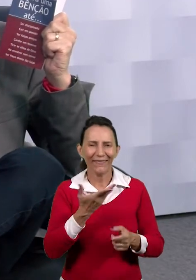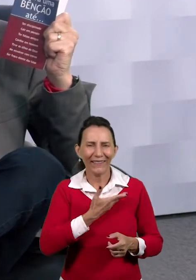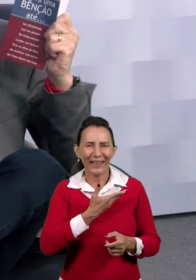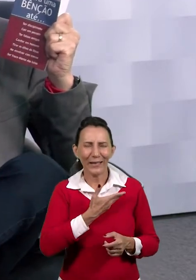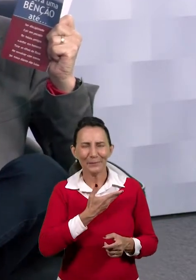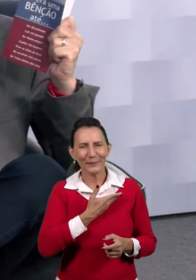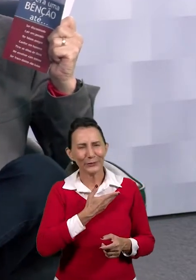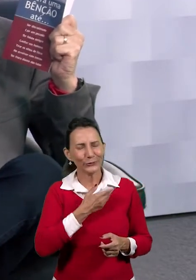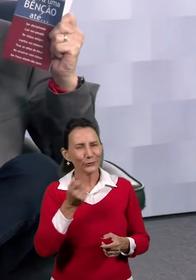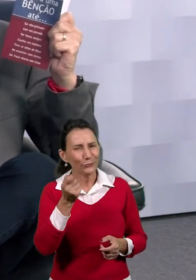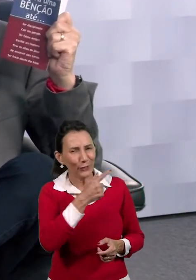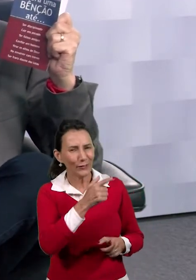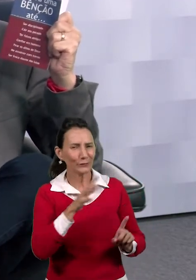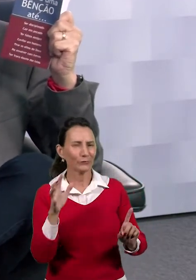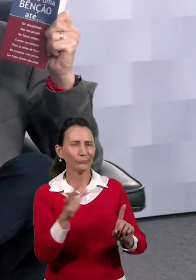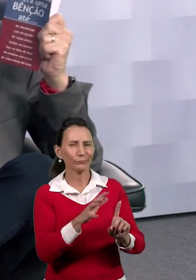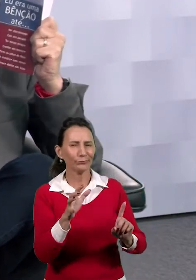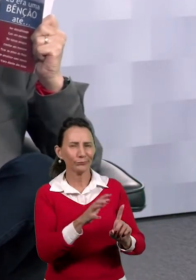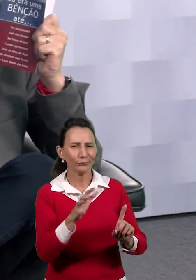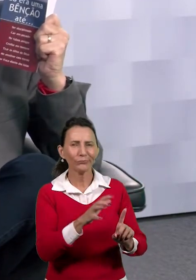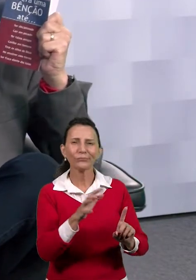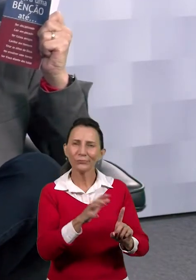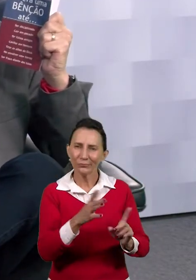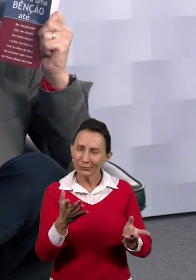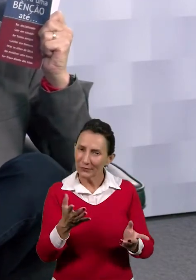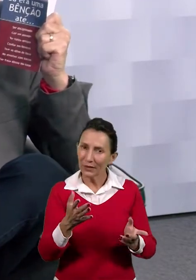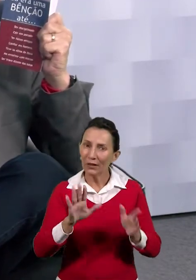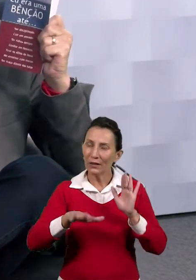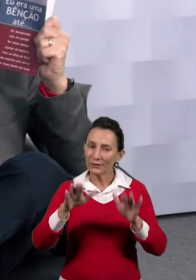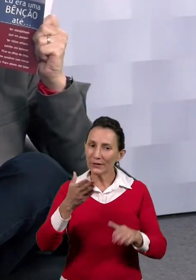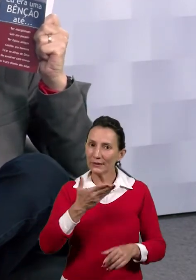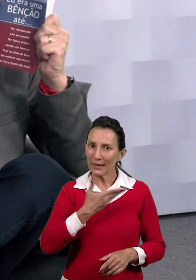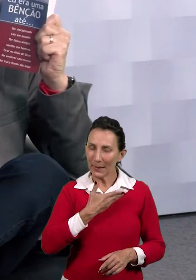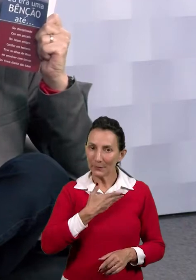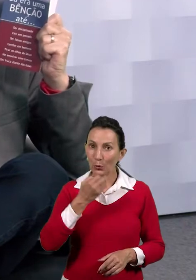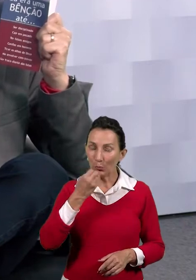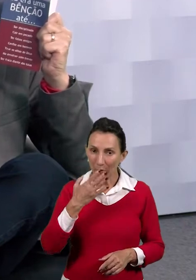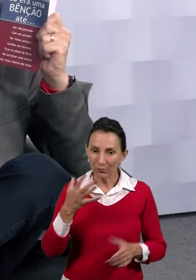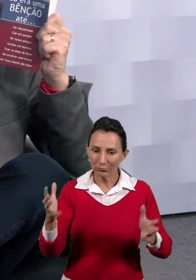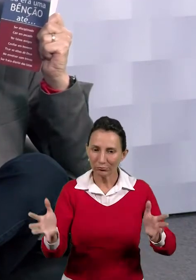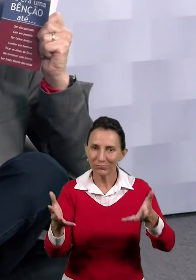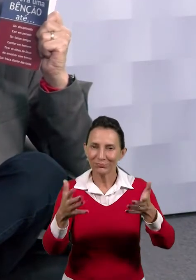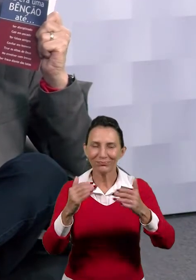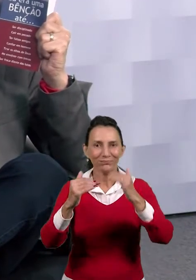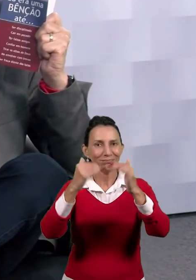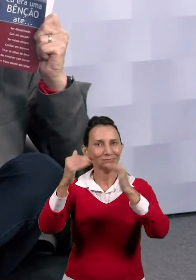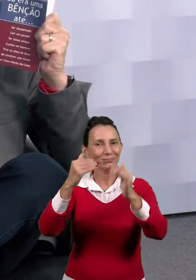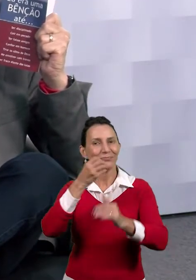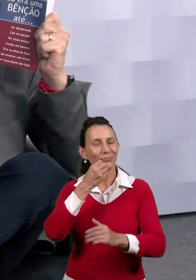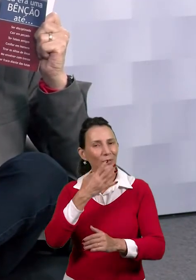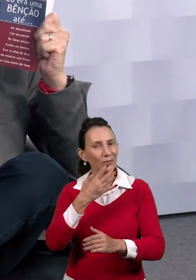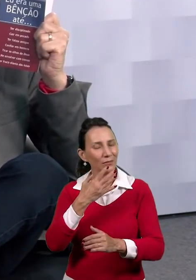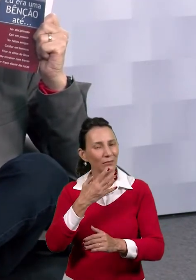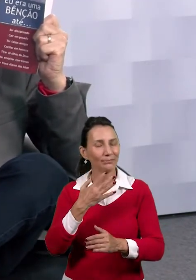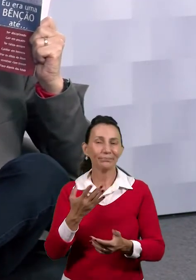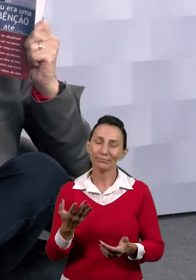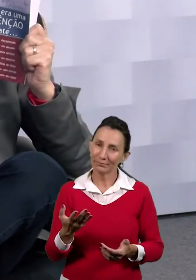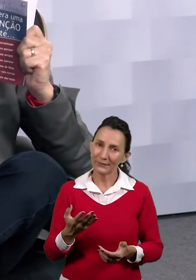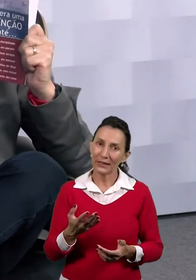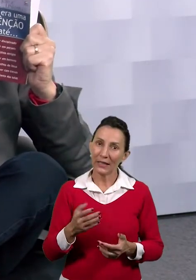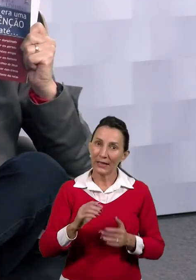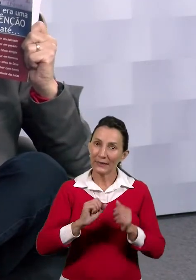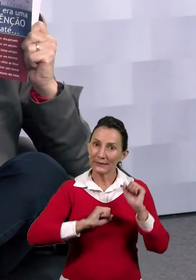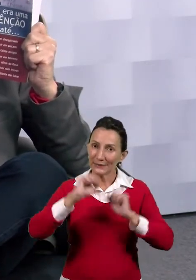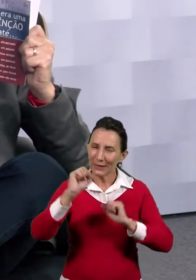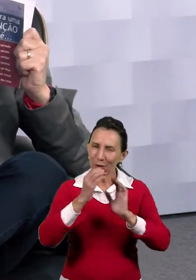Amizade é terrível, tanto ela pode te levar para cima, como pode te derrubar, né? O Salmo 1 já diz, bem-aventurada